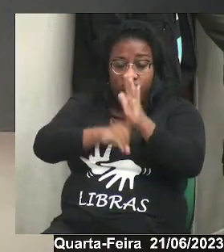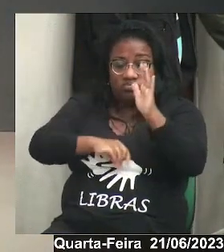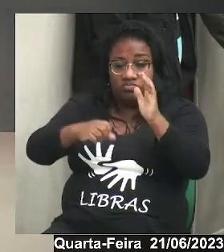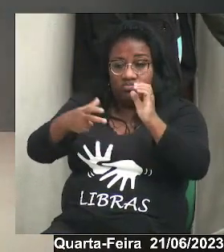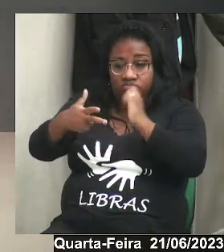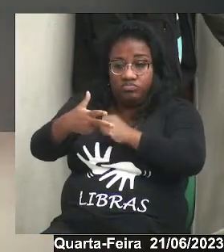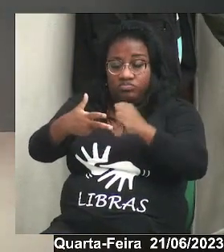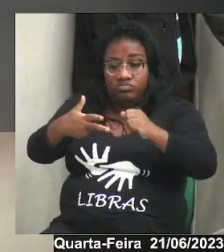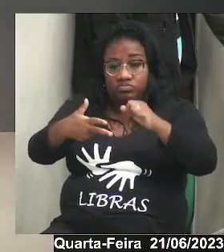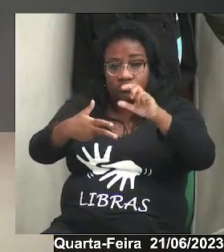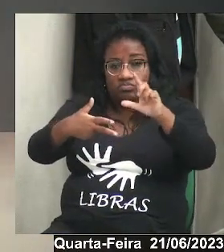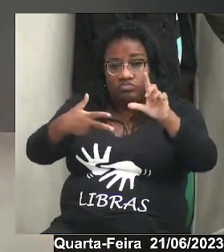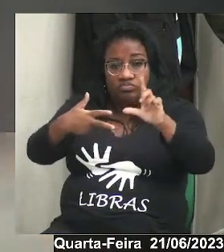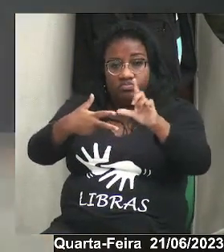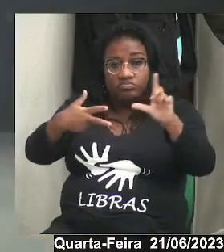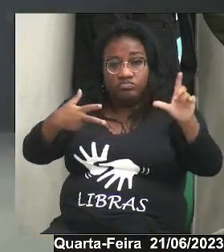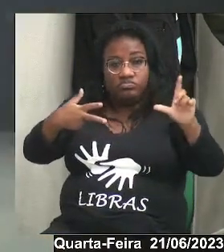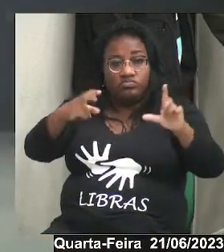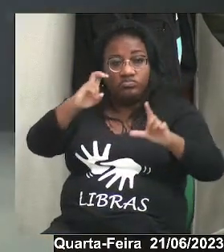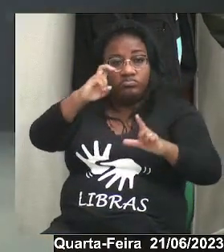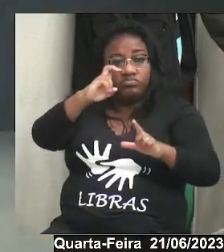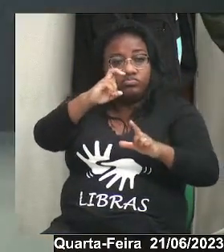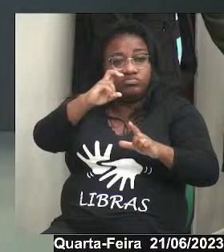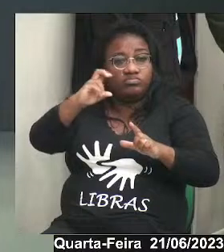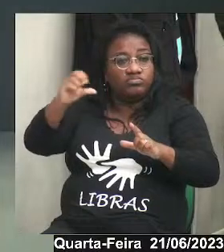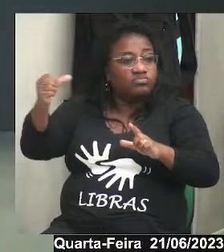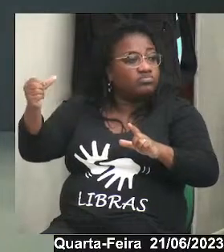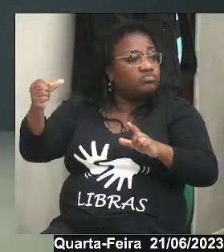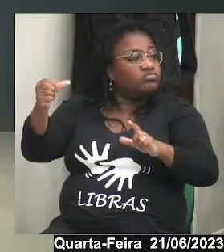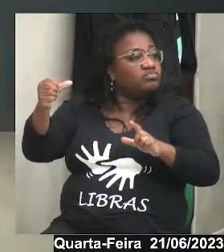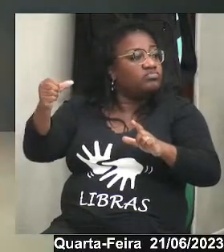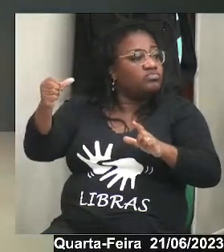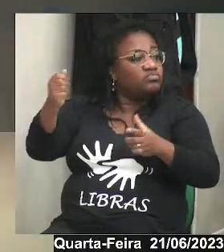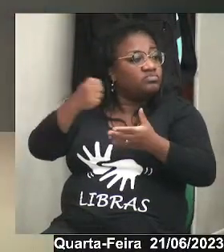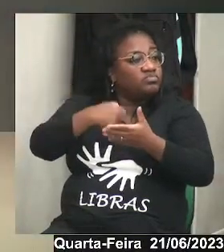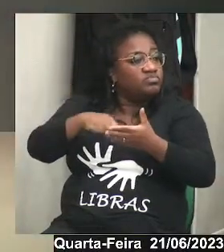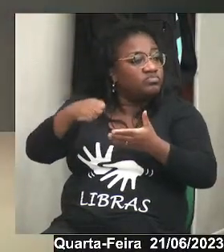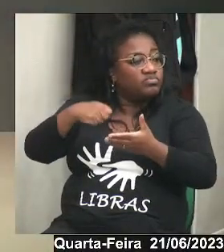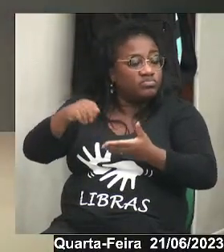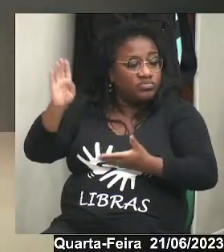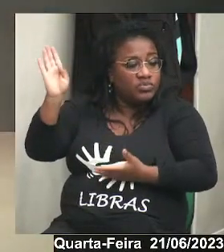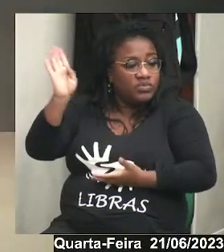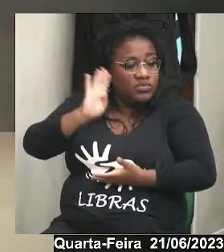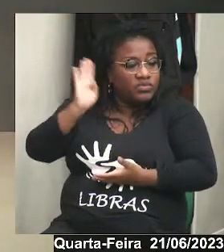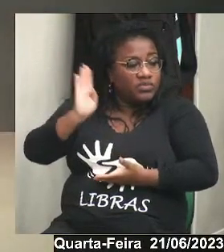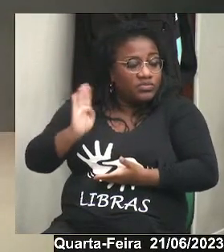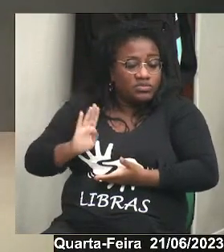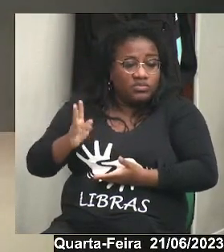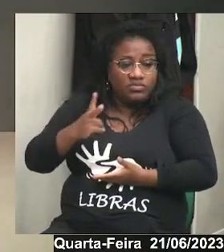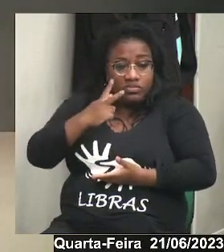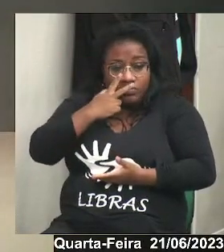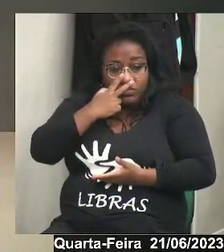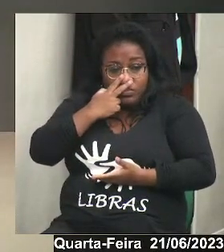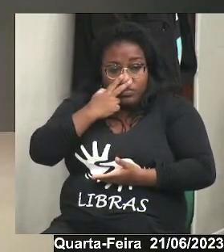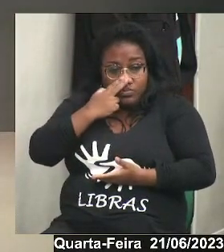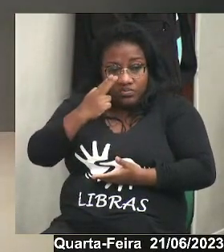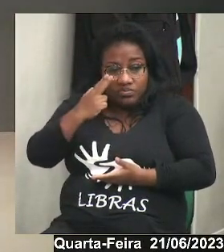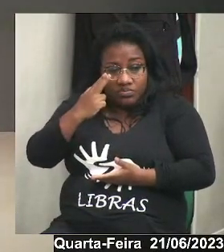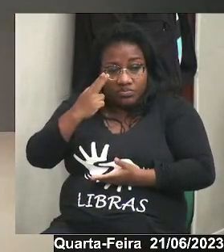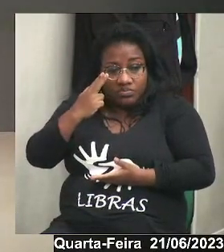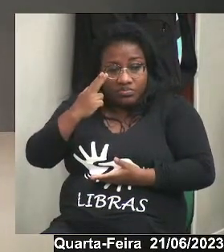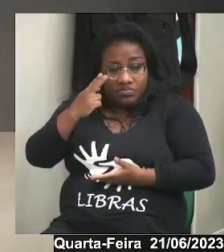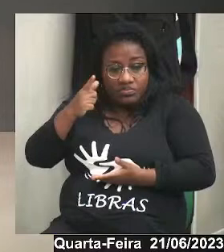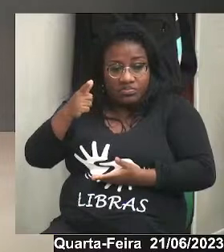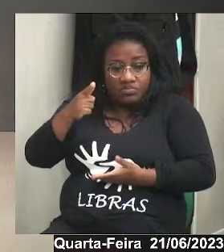decreto legislativo 56 de 2023, de autoria do vereador Betinho. Parecer da comissão